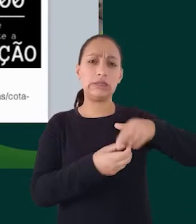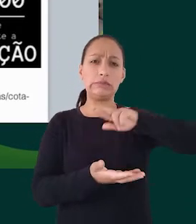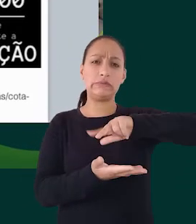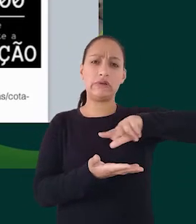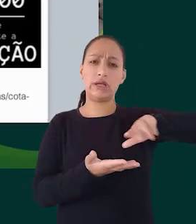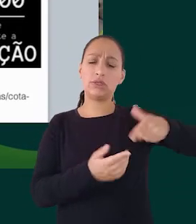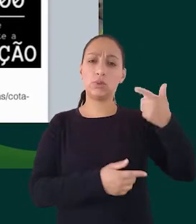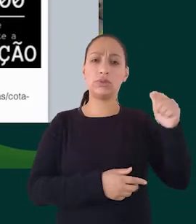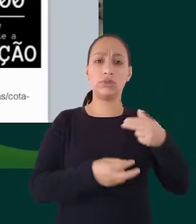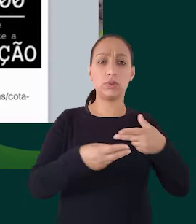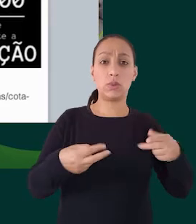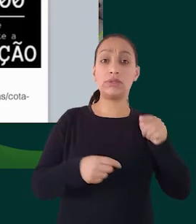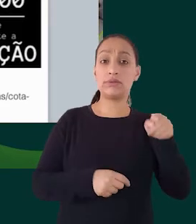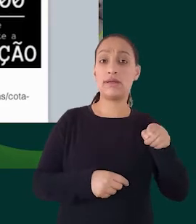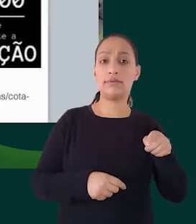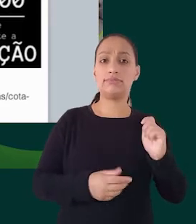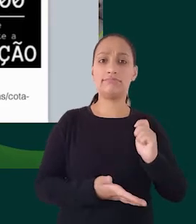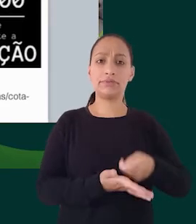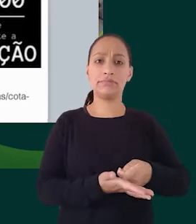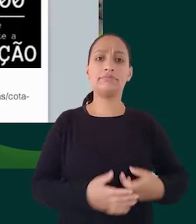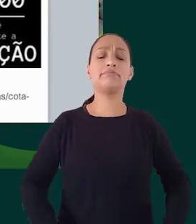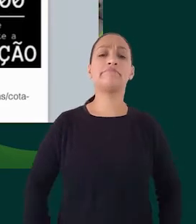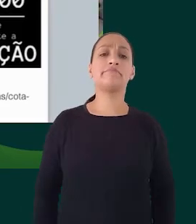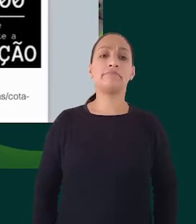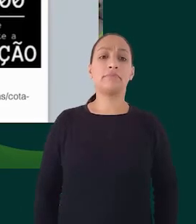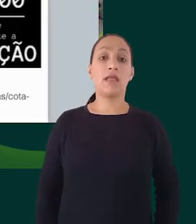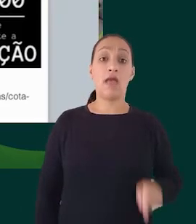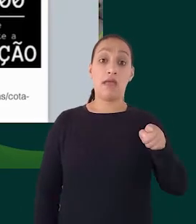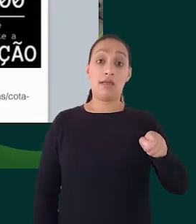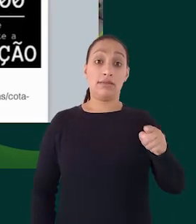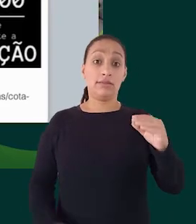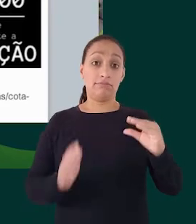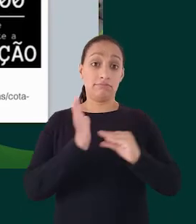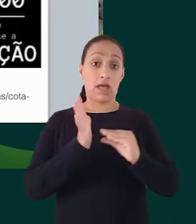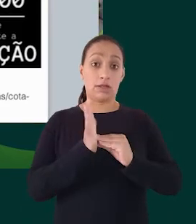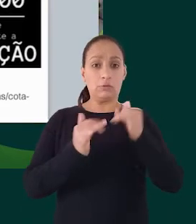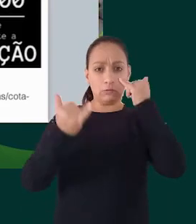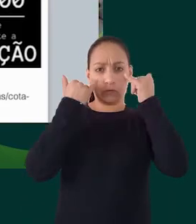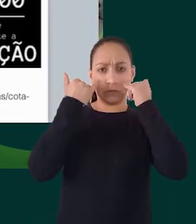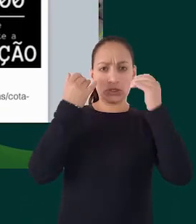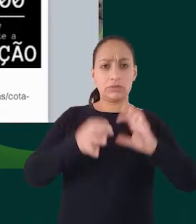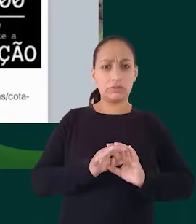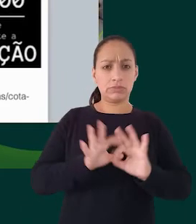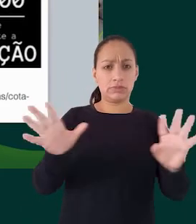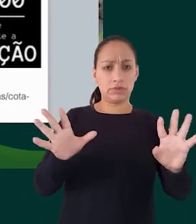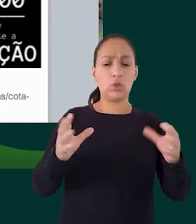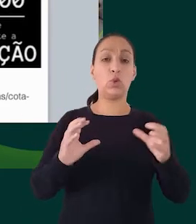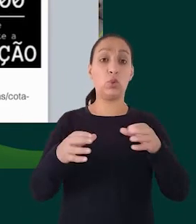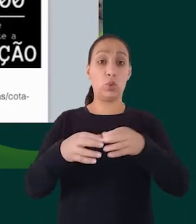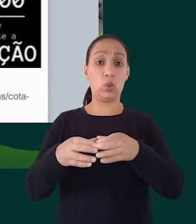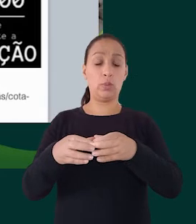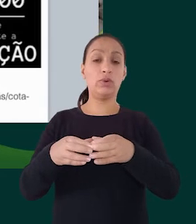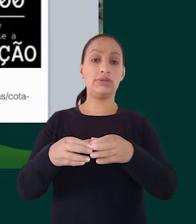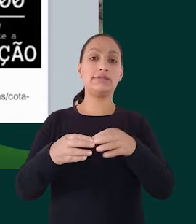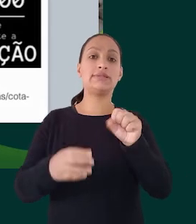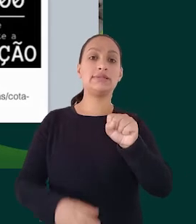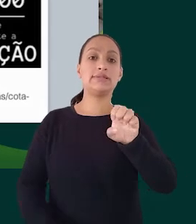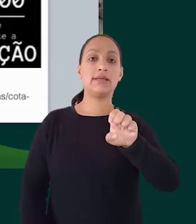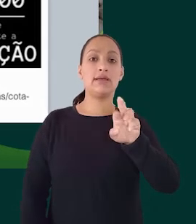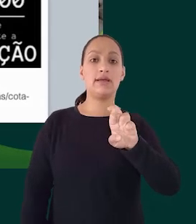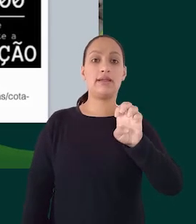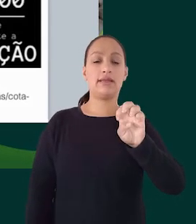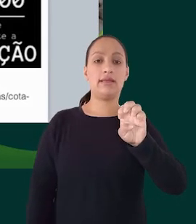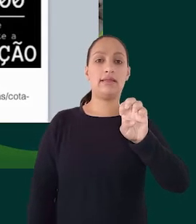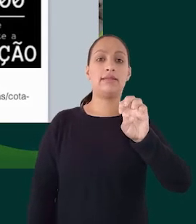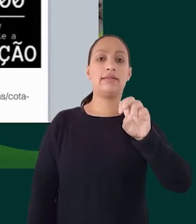certo? E com esses dados disponibilizados, esse grupo da Operação Serenata do Amor, utilizou